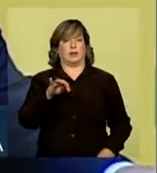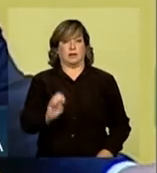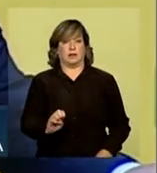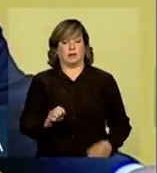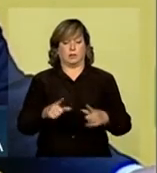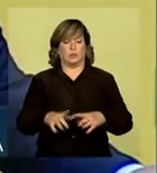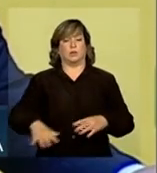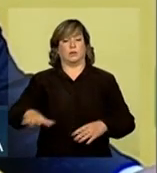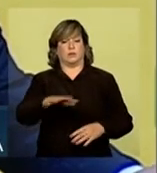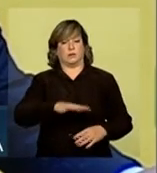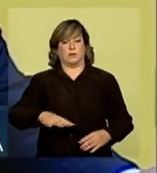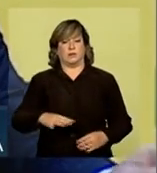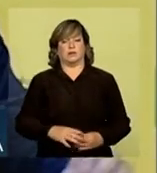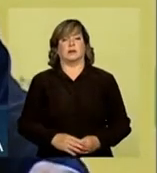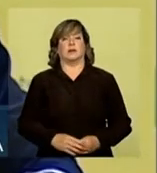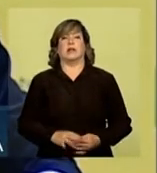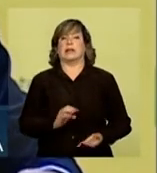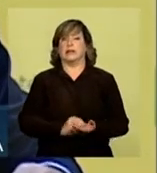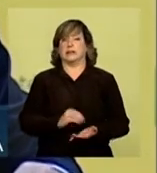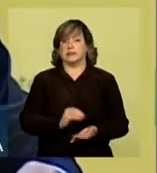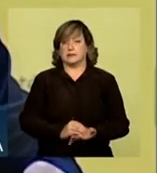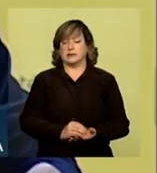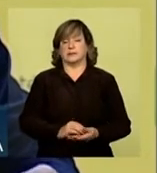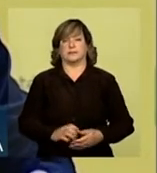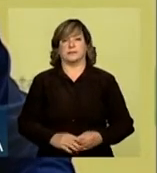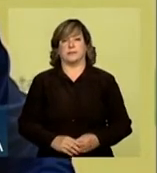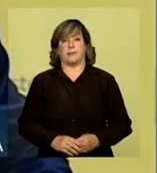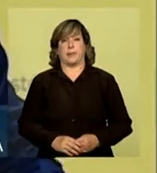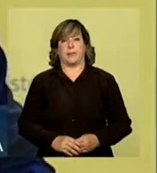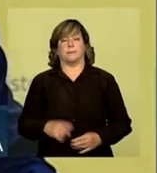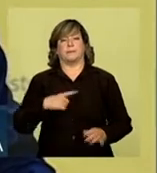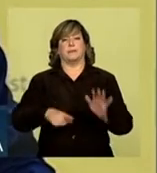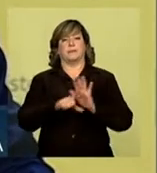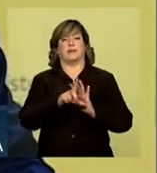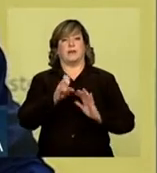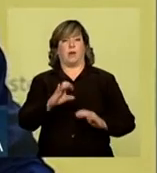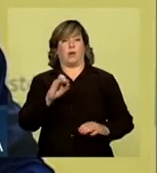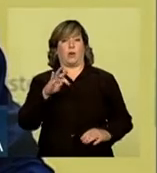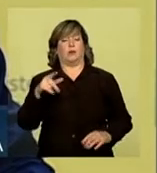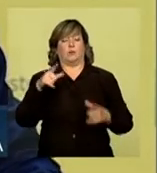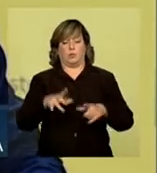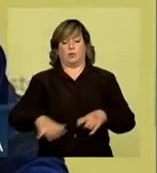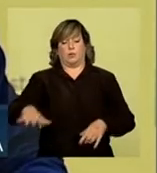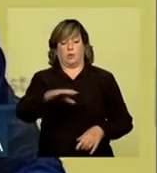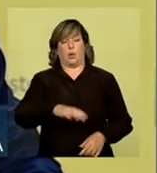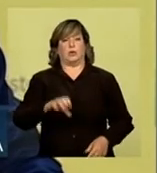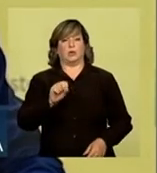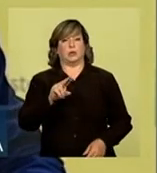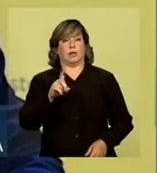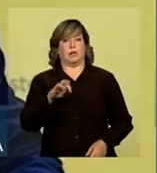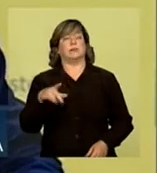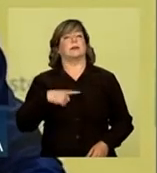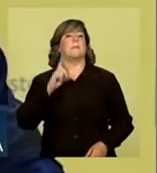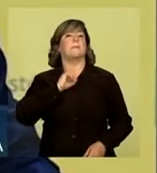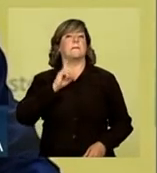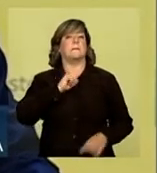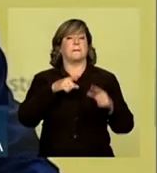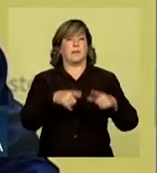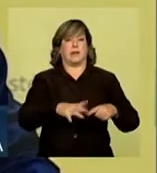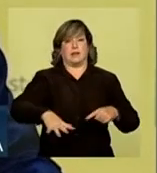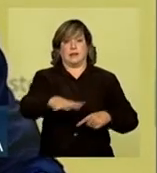região na região sudeste ainda lei de cotas na região sudeste aqui é por Minas Gerais